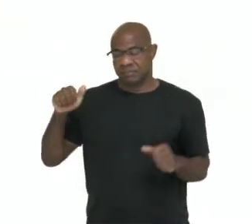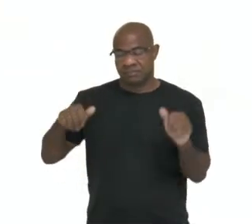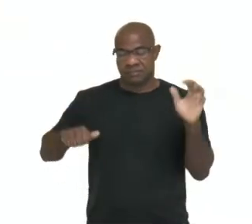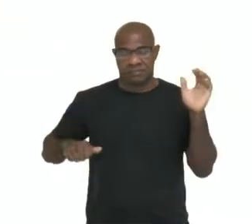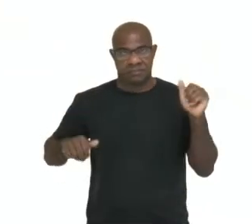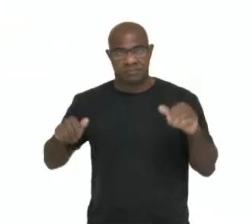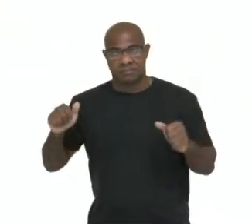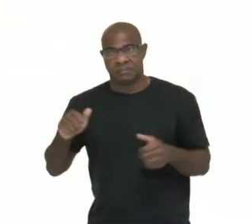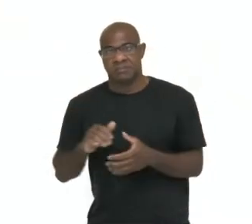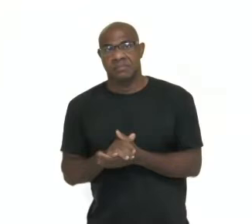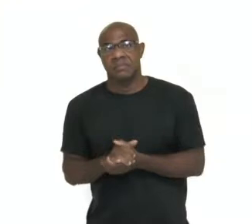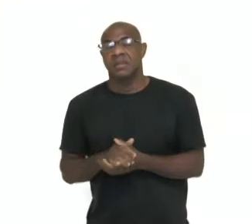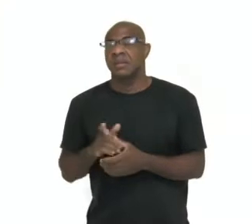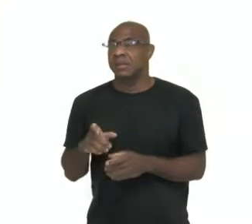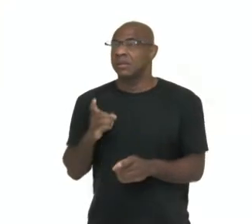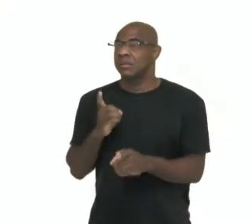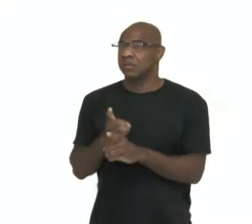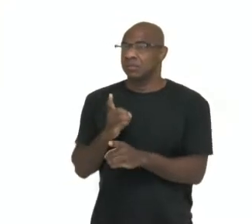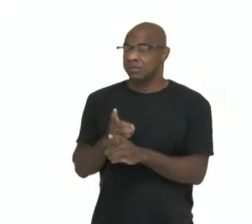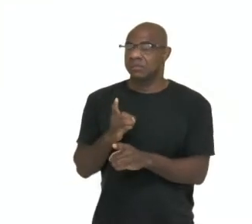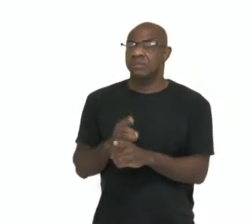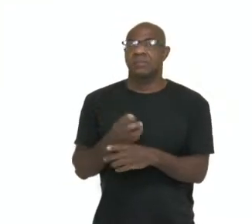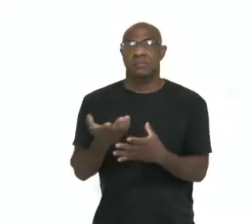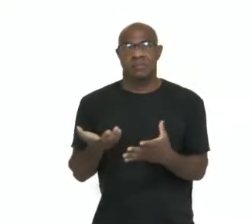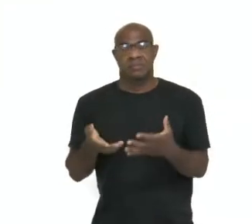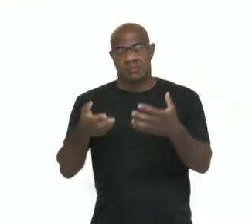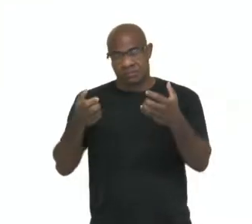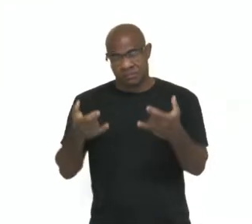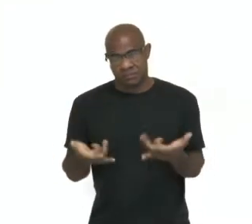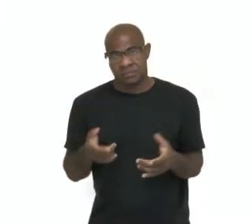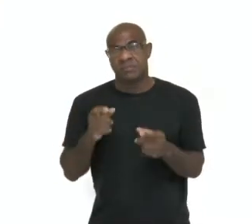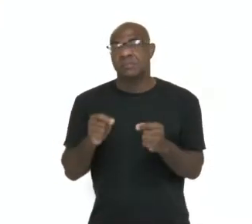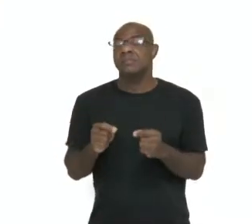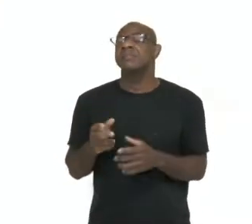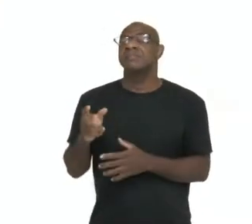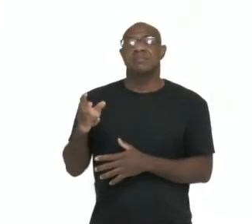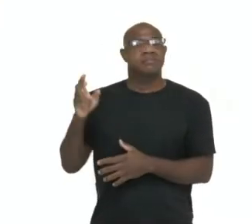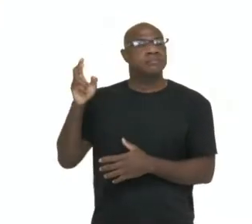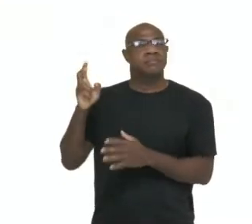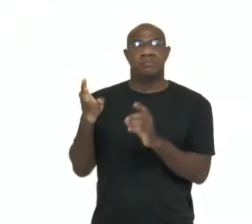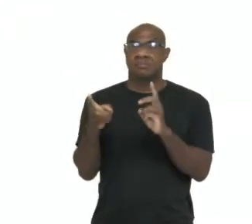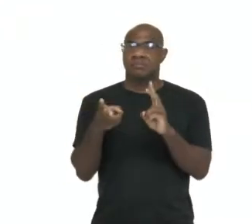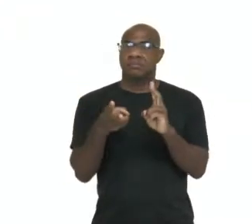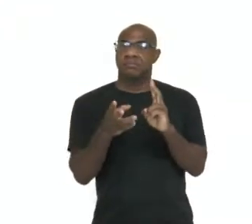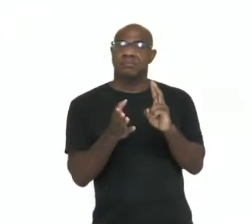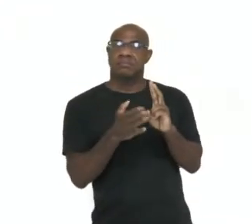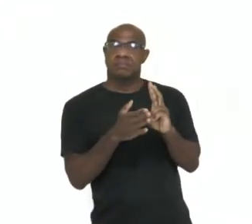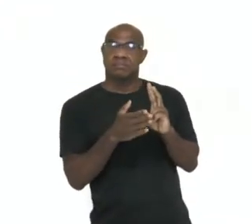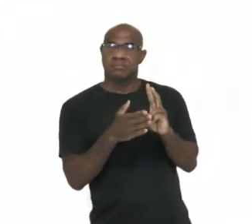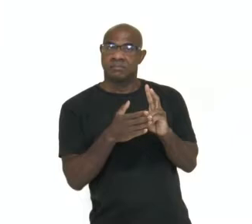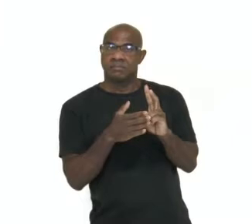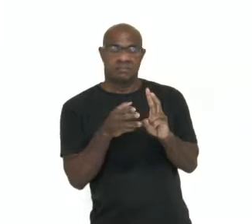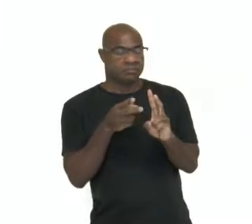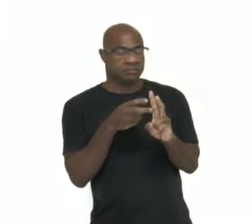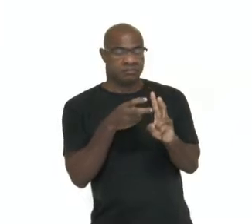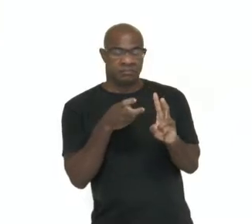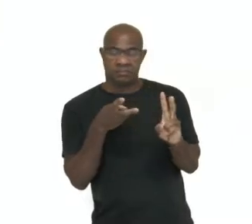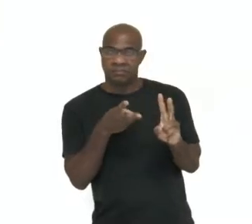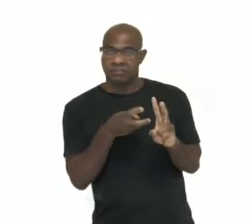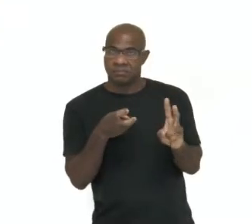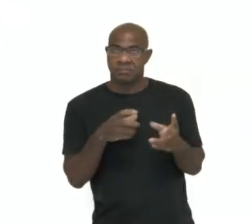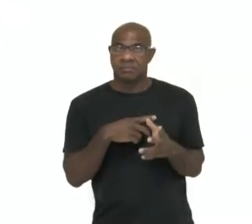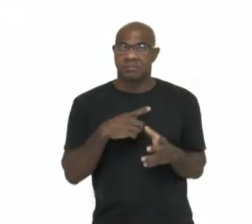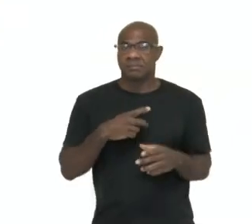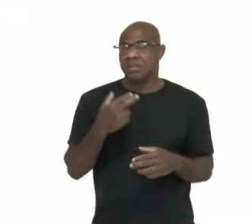Essa foi uma saída encontrada por Boal para trabalhar com indígenas no Chile, de etnias distintas, com línguas maternas